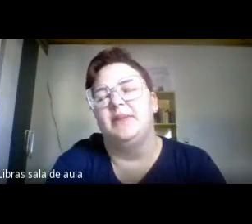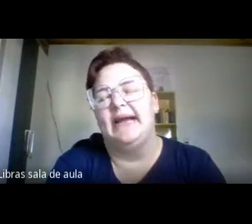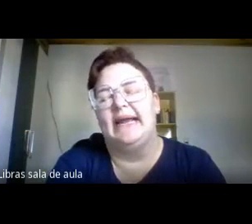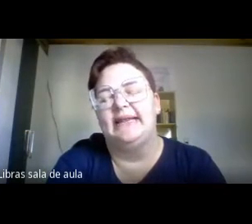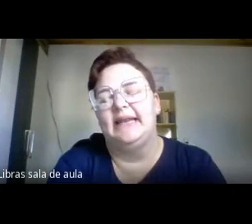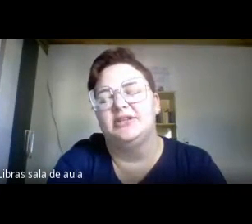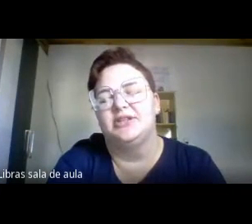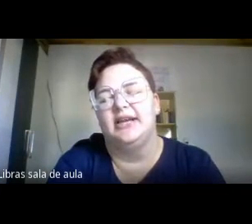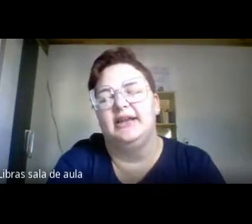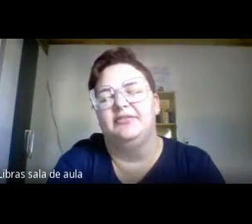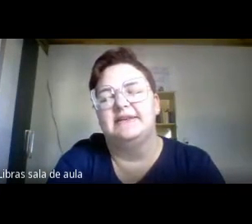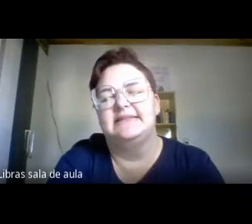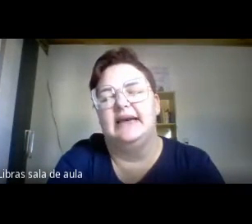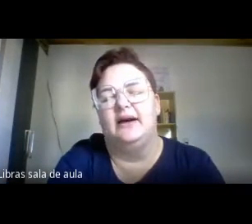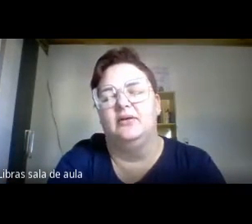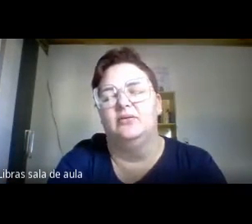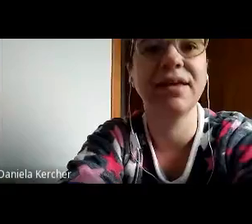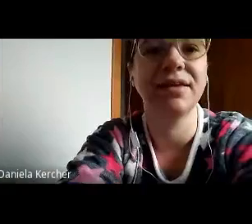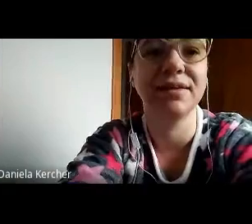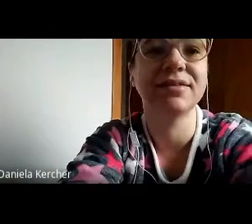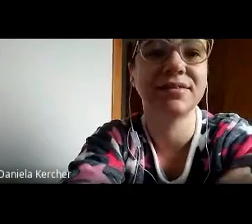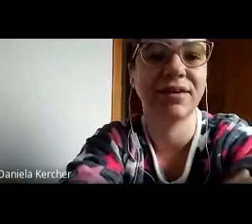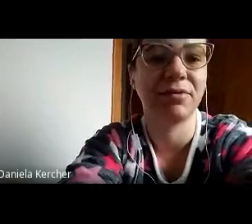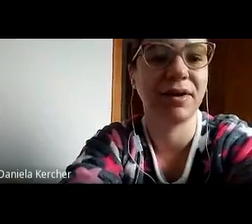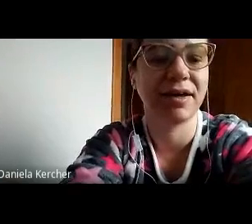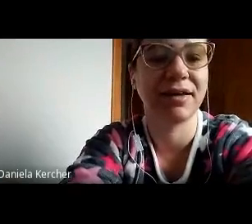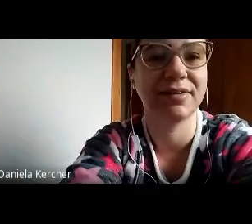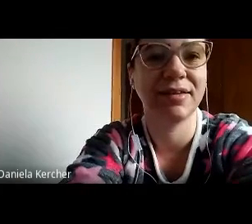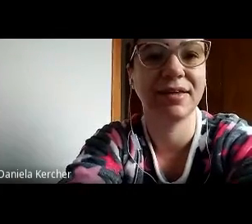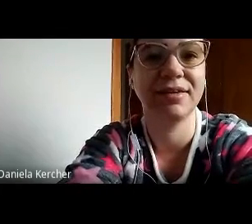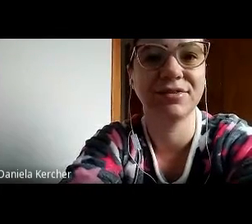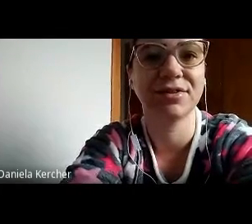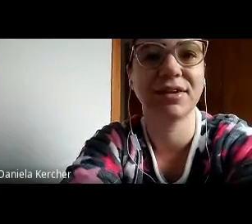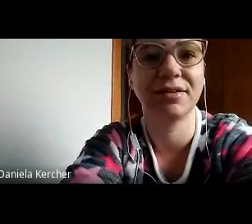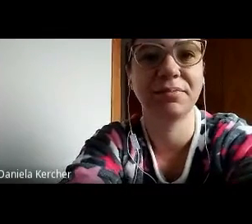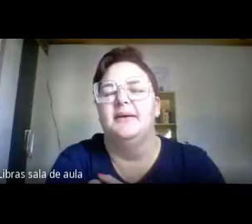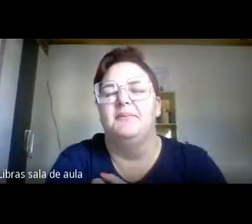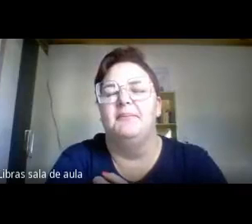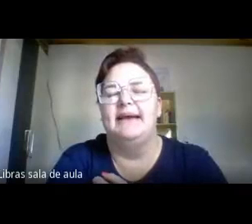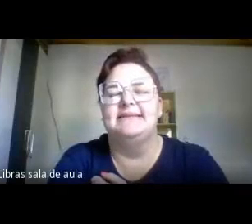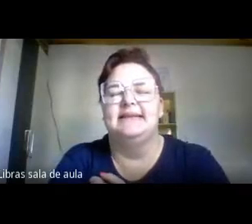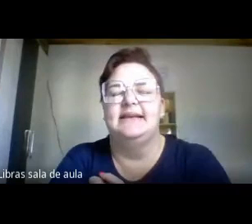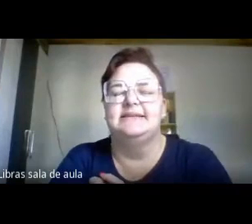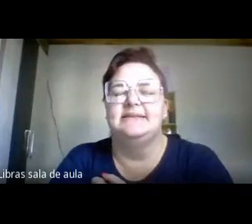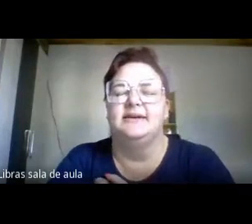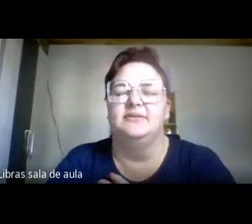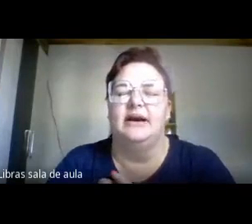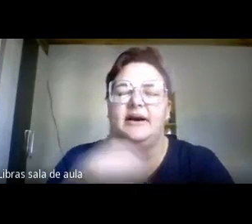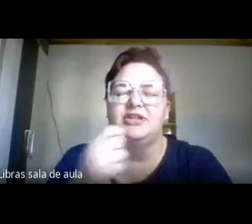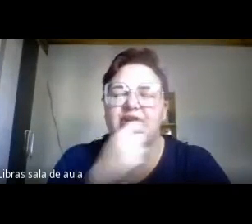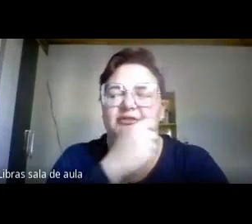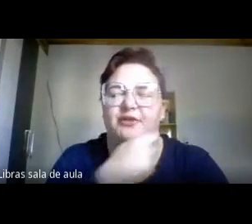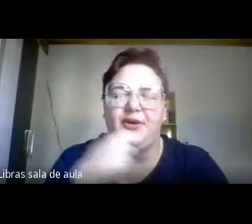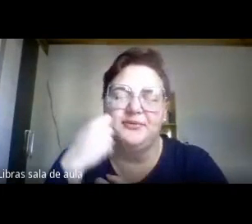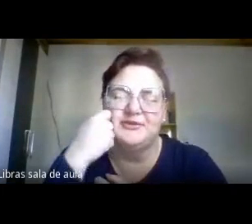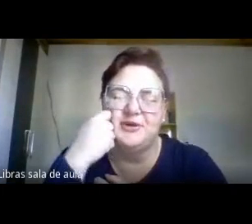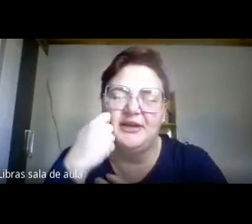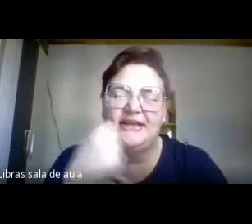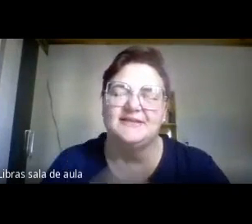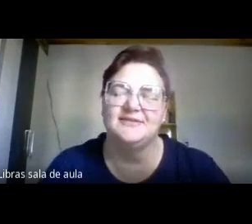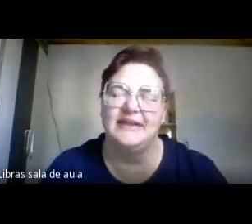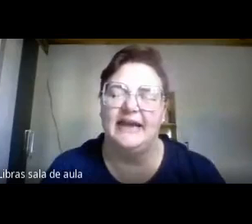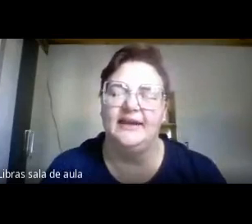Geralmente é uma característica, né, facial, Isso é cabelo, uma alguma coisa assim que característica chama da pessoa. mais atenção. A Ângela foi Uhum,